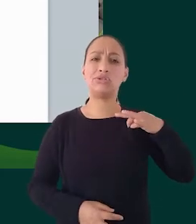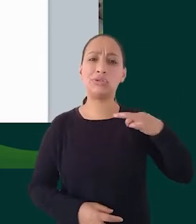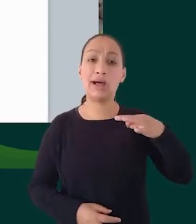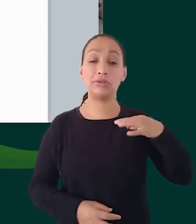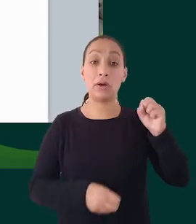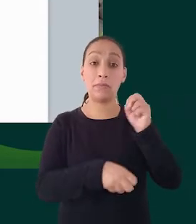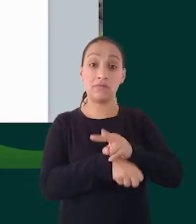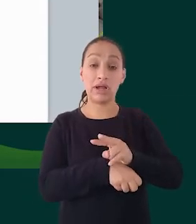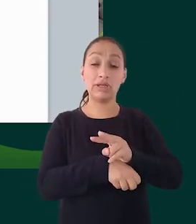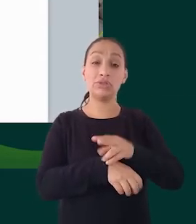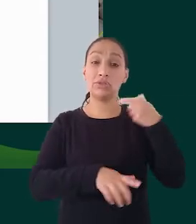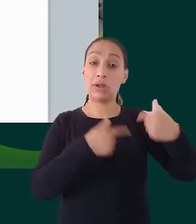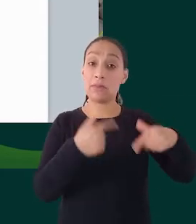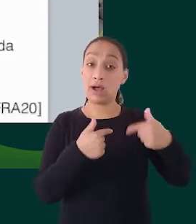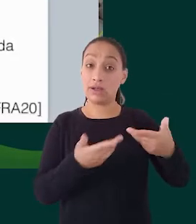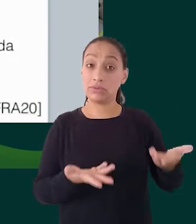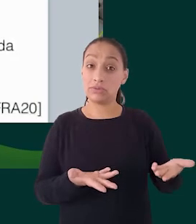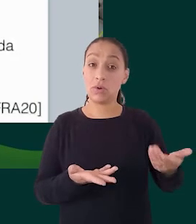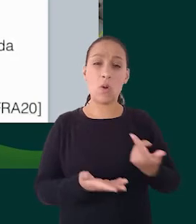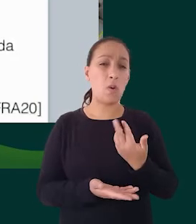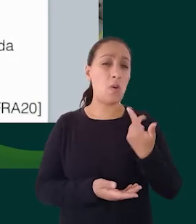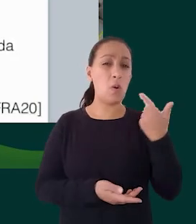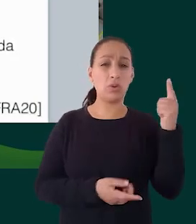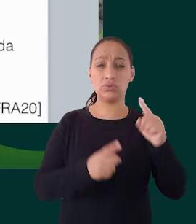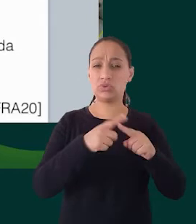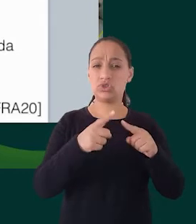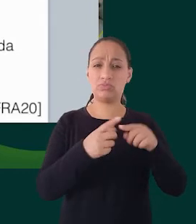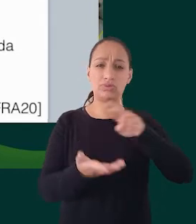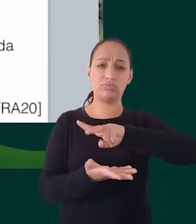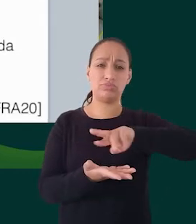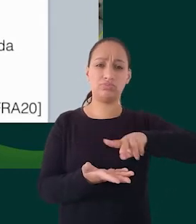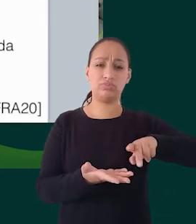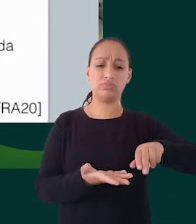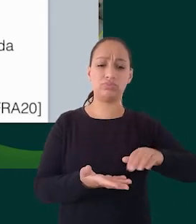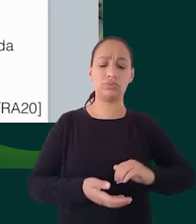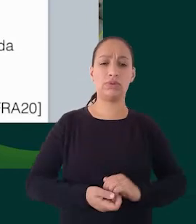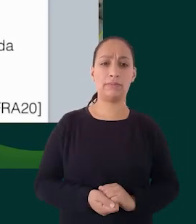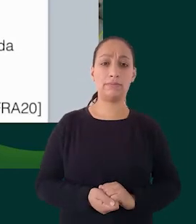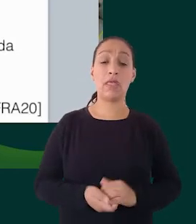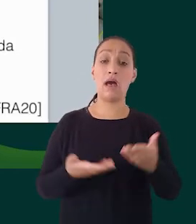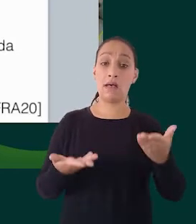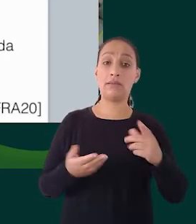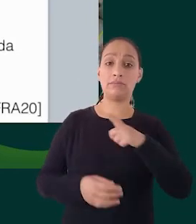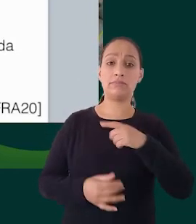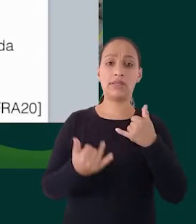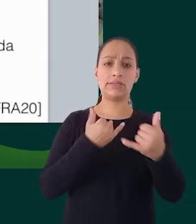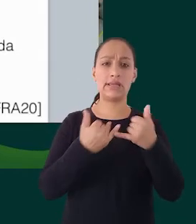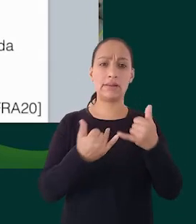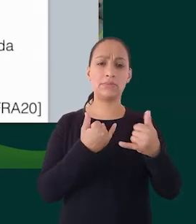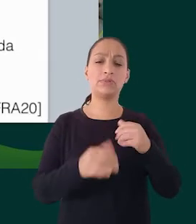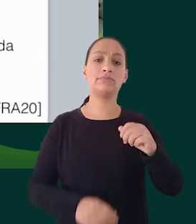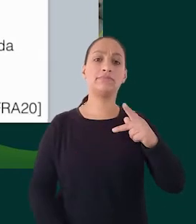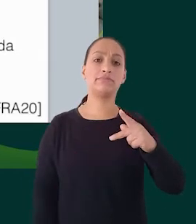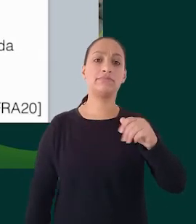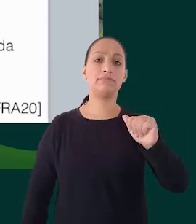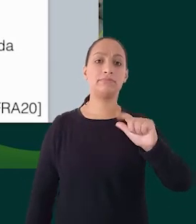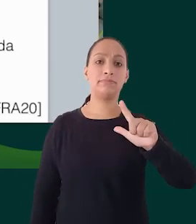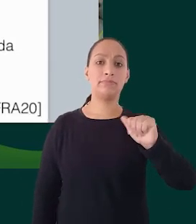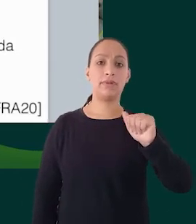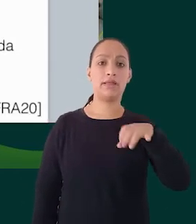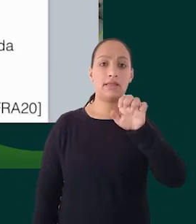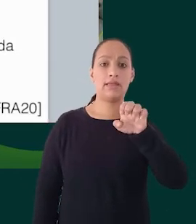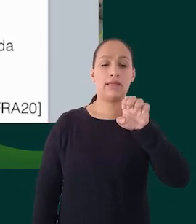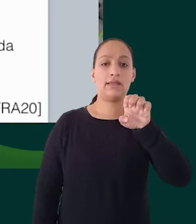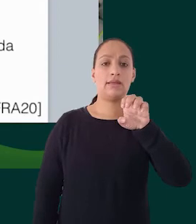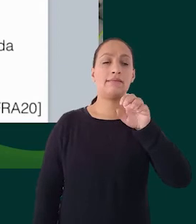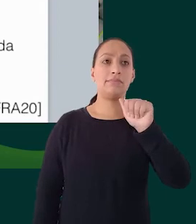né? Dentre outras coisas. E aqui tem alguns exemplos de grandes players que usam isso comumente